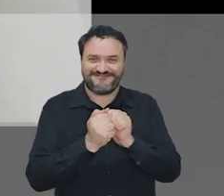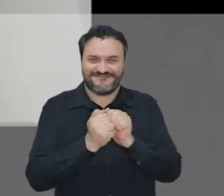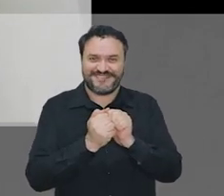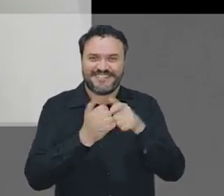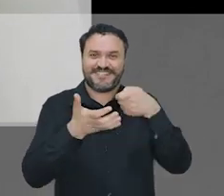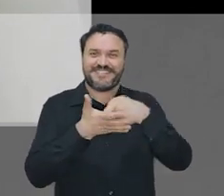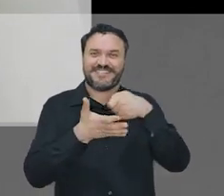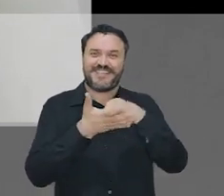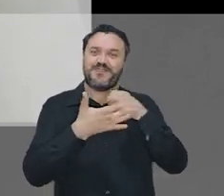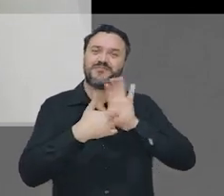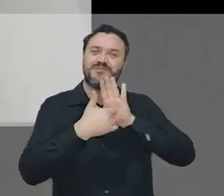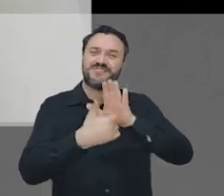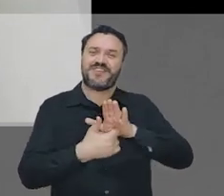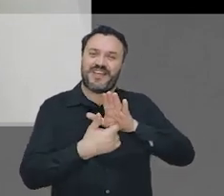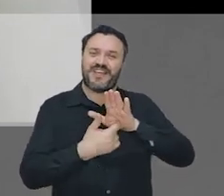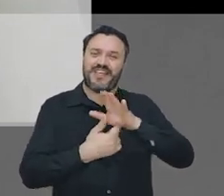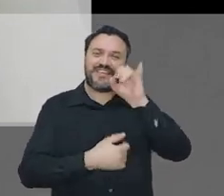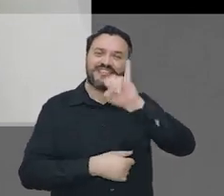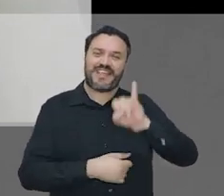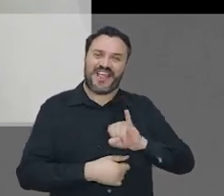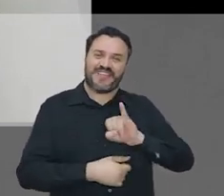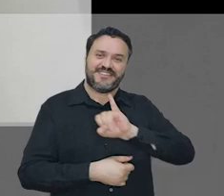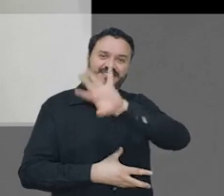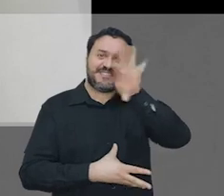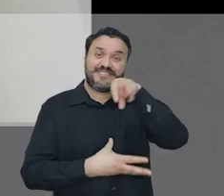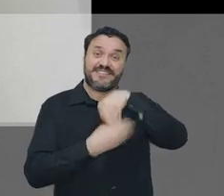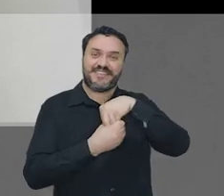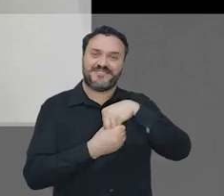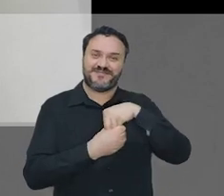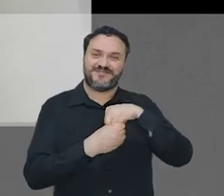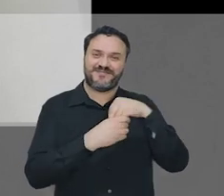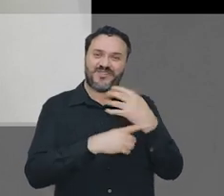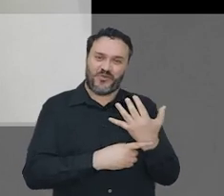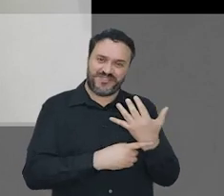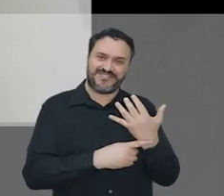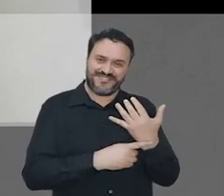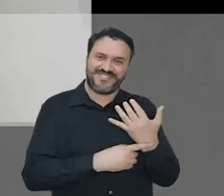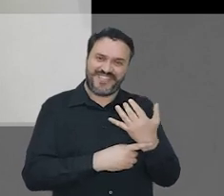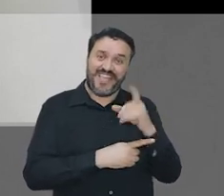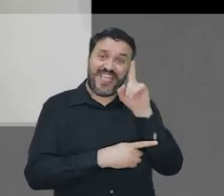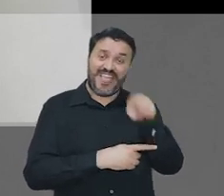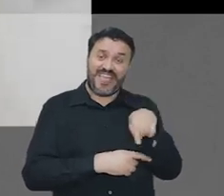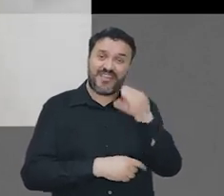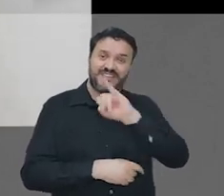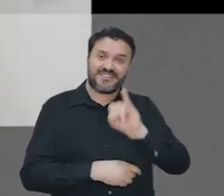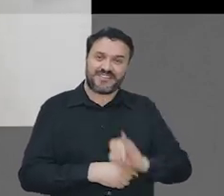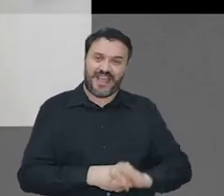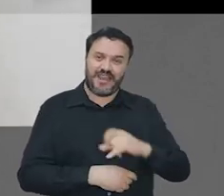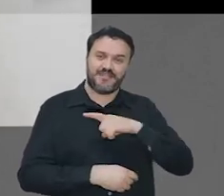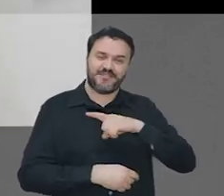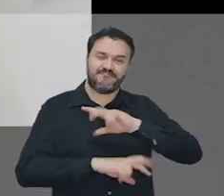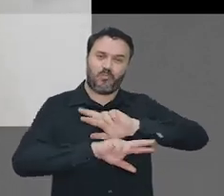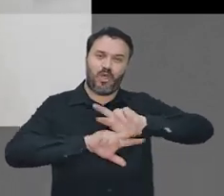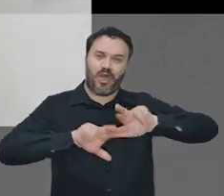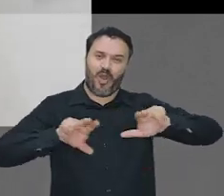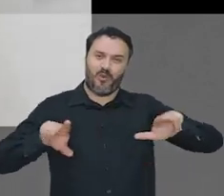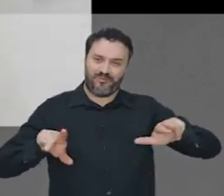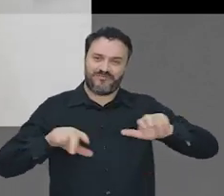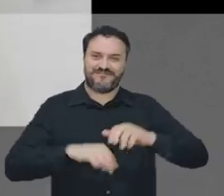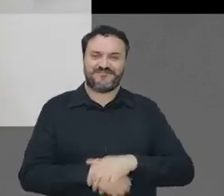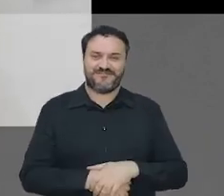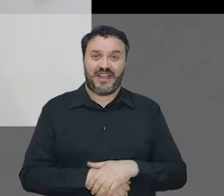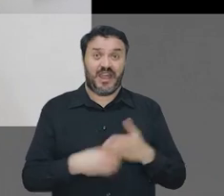da Itália que é vivida aqui na URGS, que é uma Itália plural. E vamos lá para